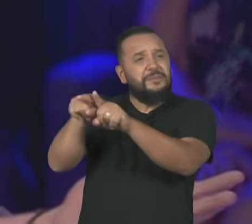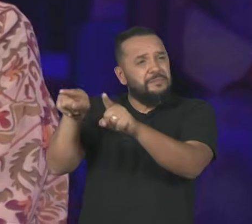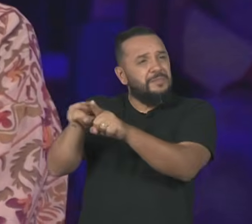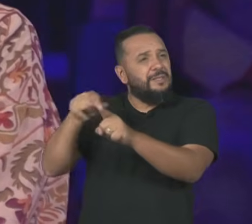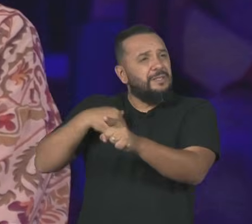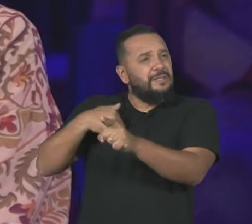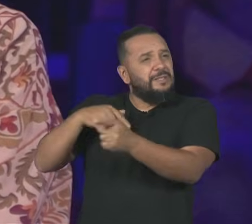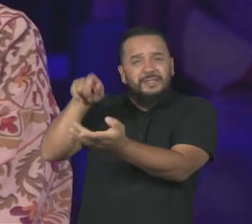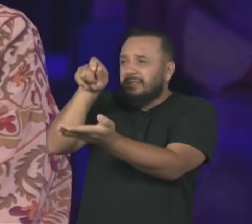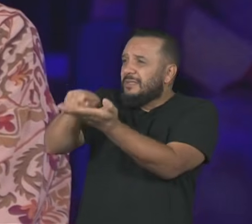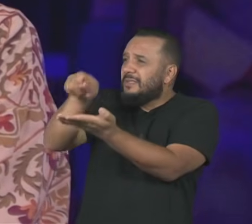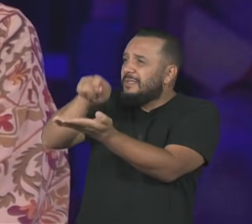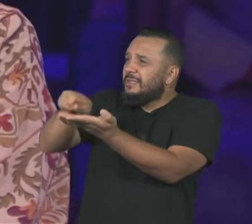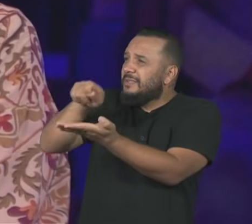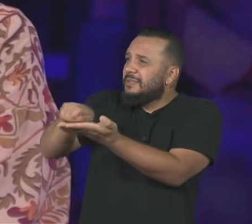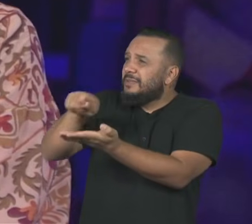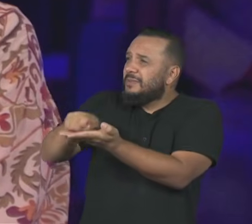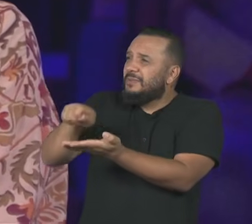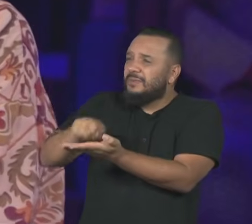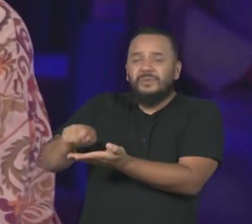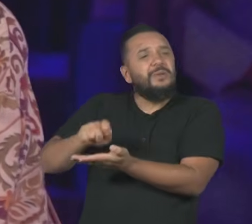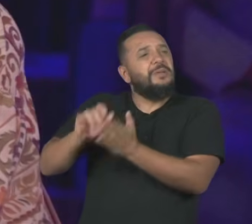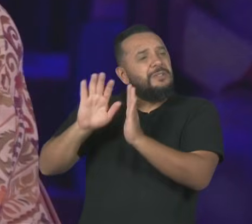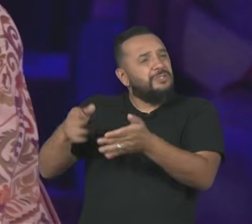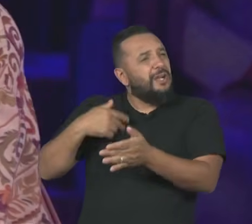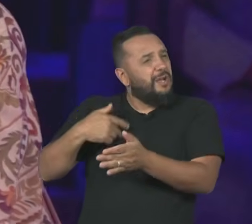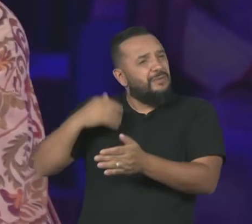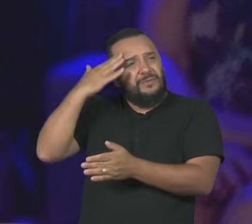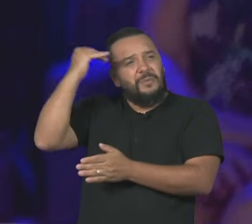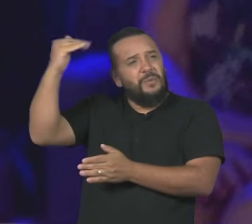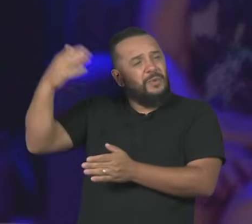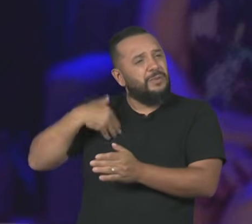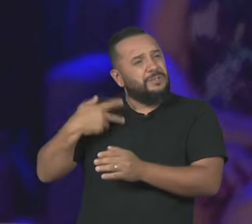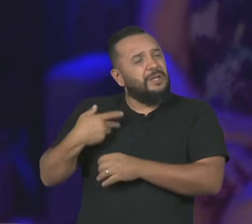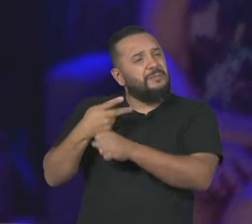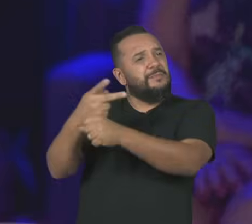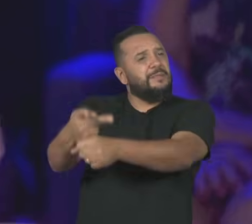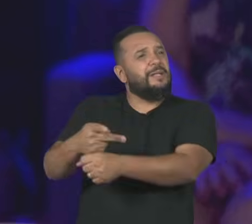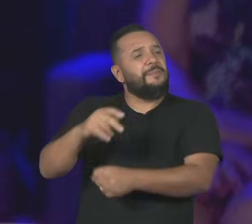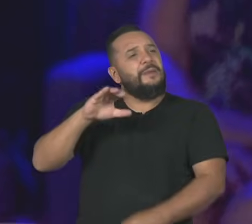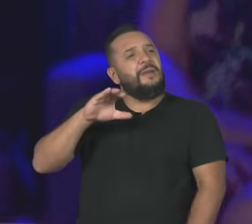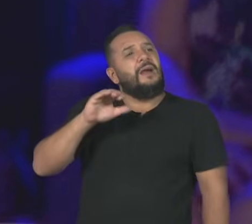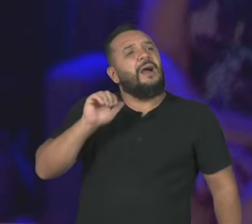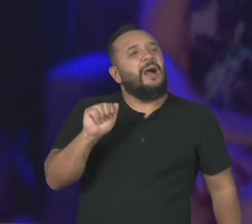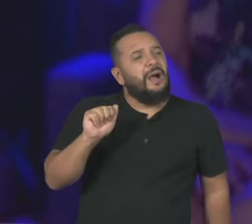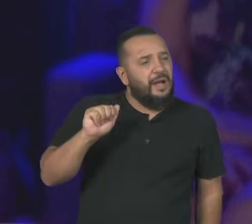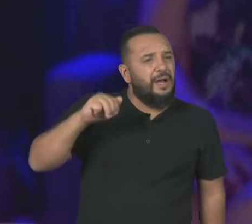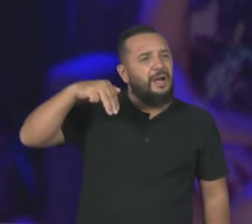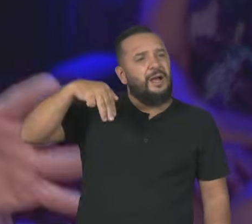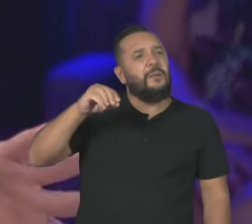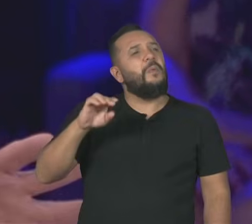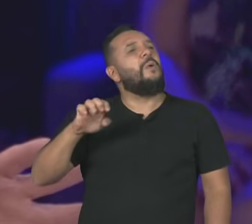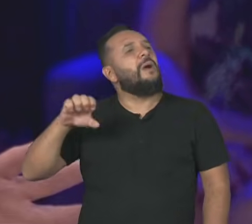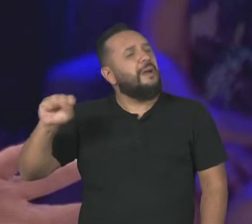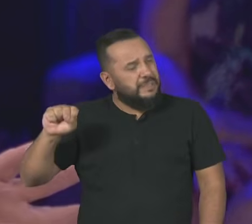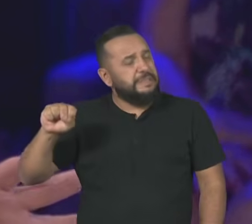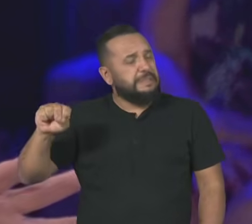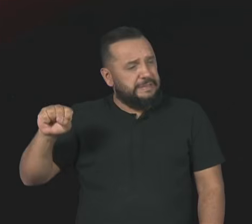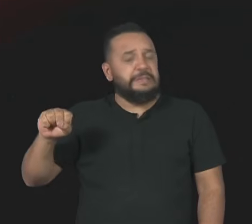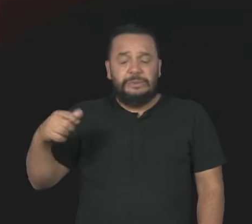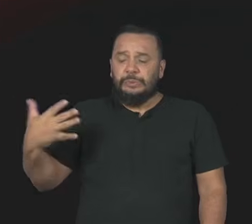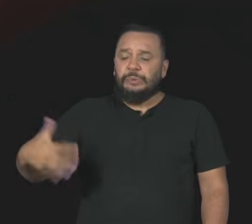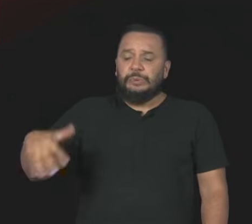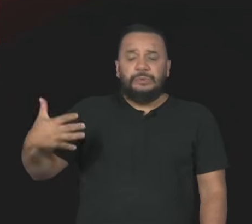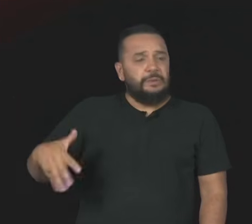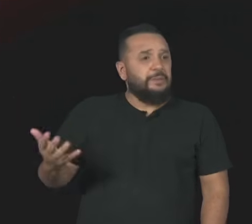escritor Nossa. incrível, né? Ganhou o prêmio Camões. Exato. Saiu com uma base, né? Exato. E eu não vi ainda, mas eu vou ver.